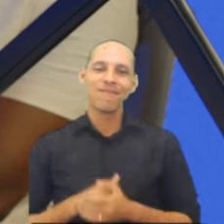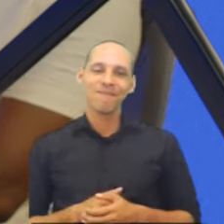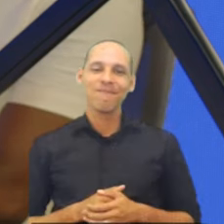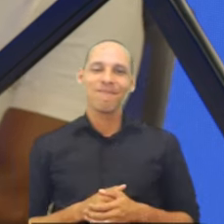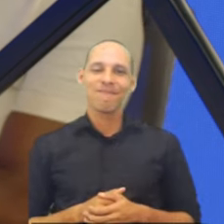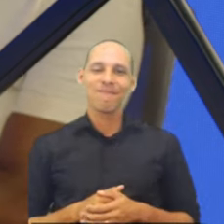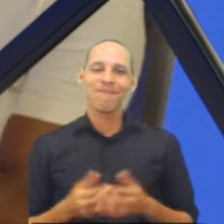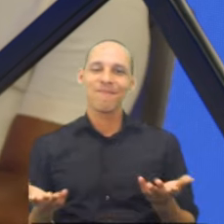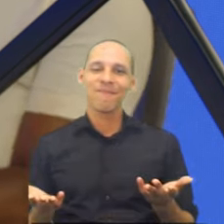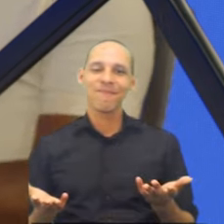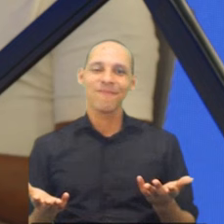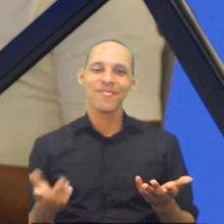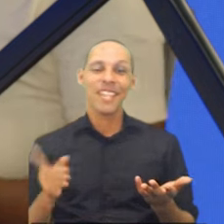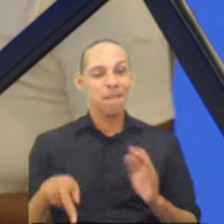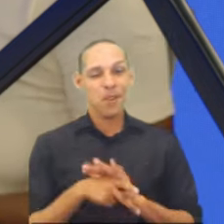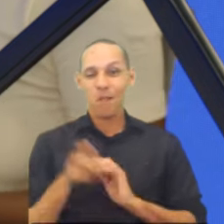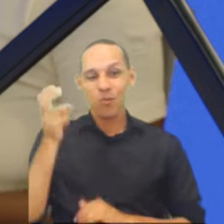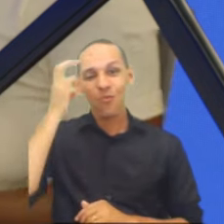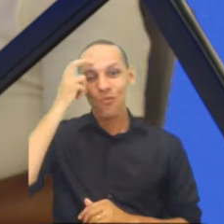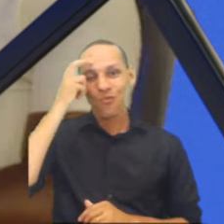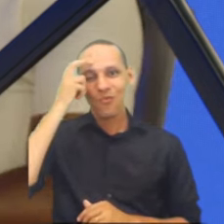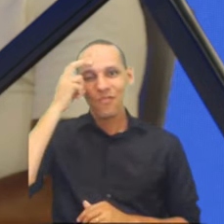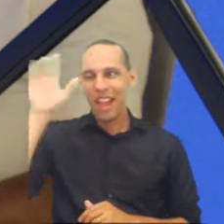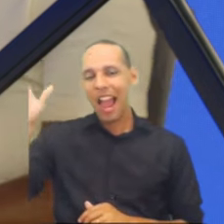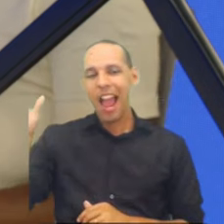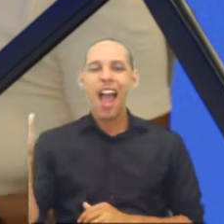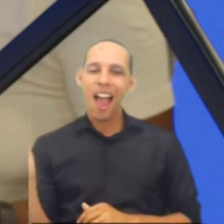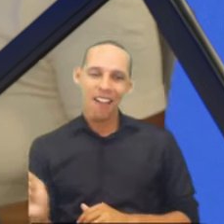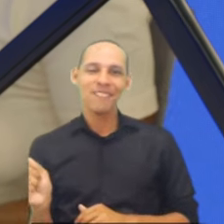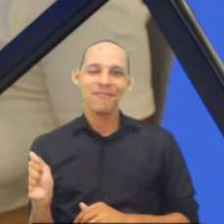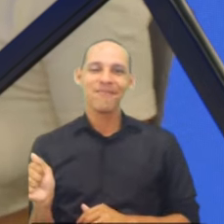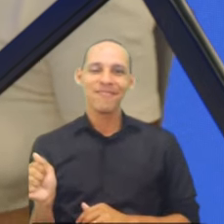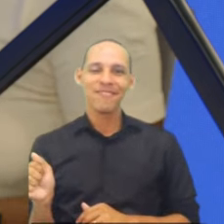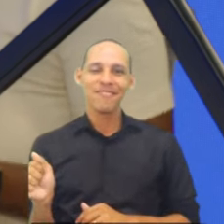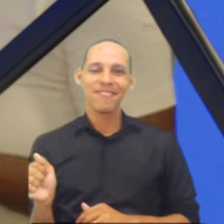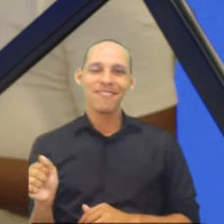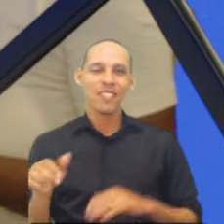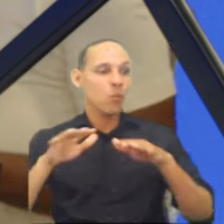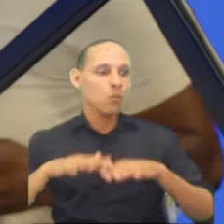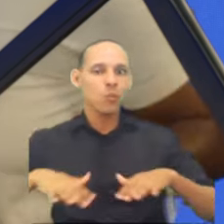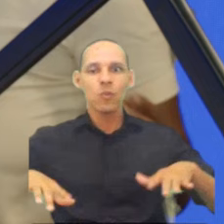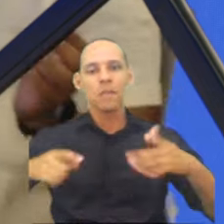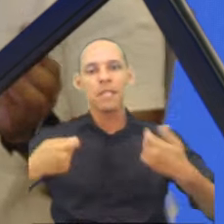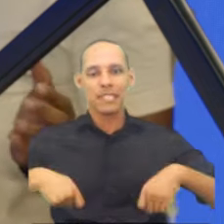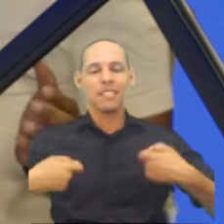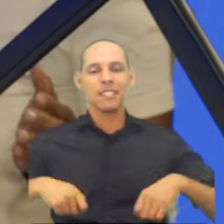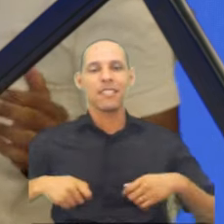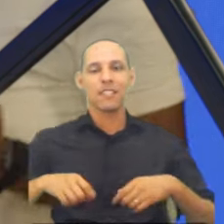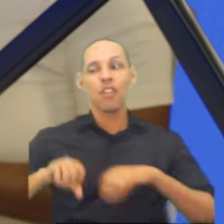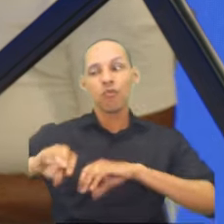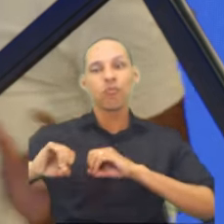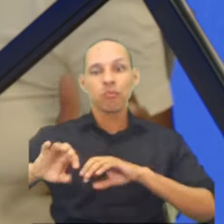então eu é é e é muito da cultura africana né de que todos precisam estar